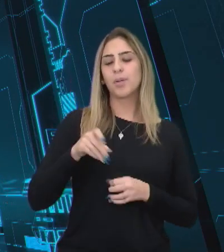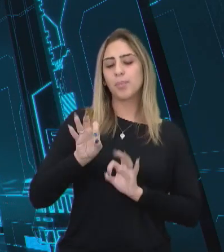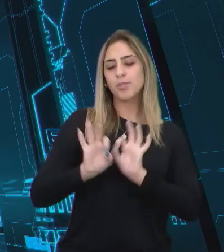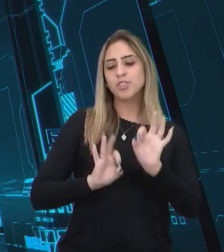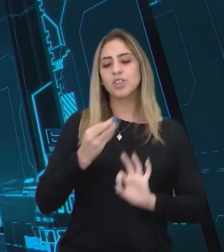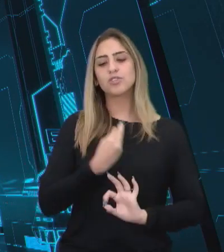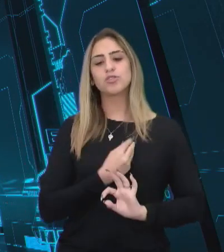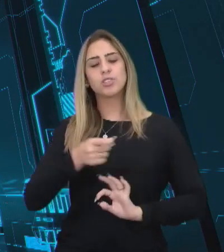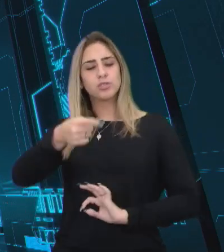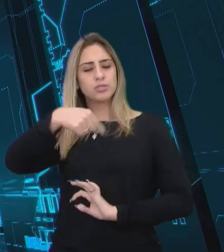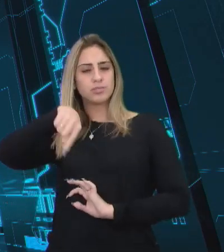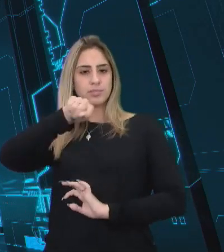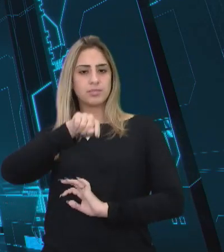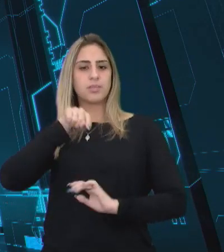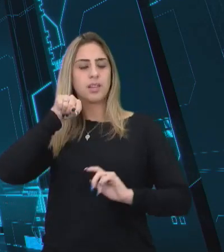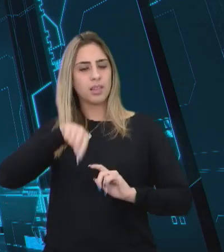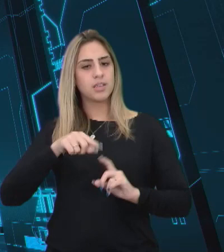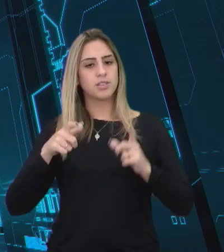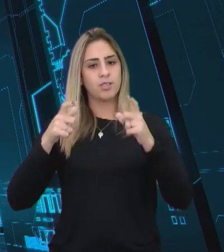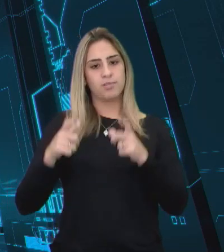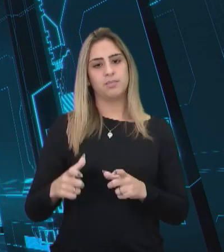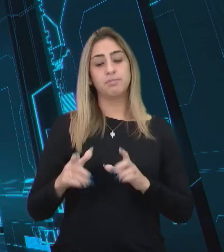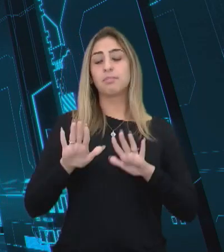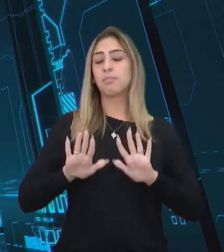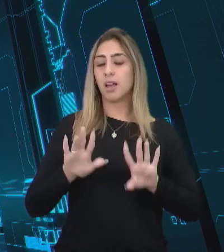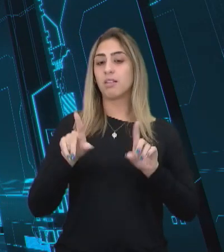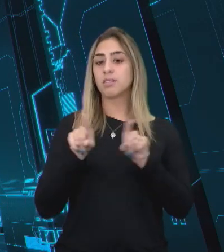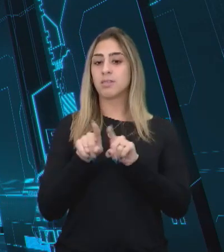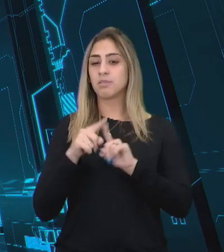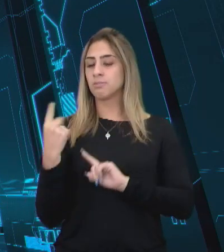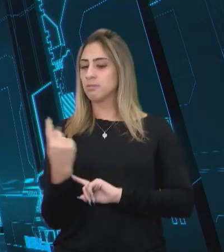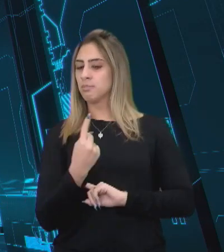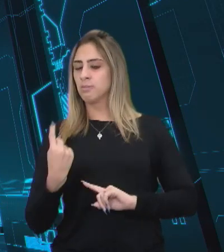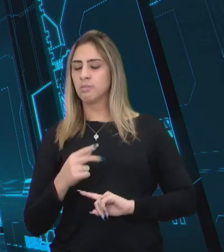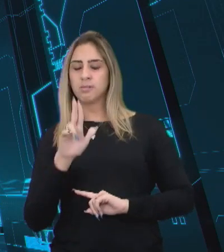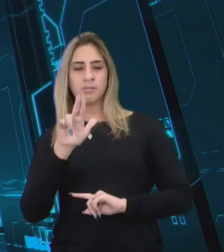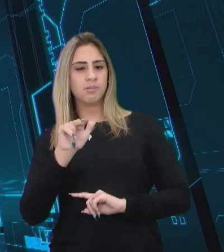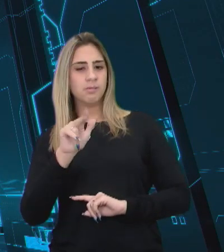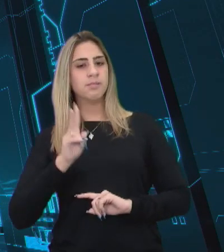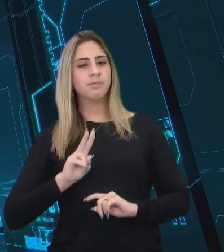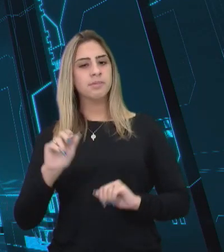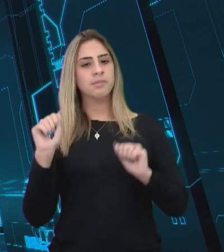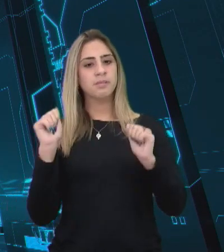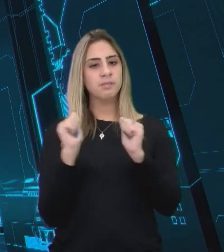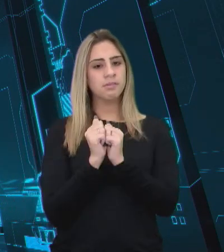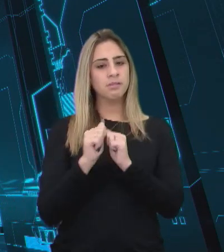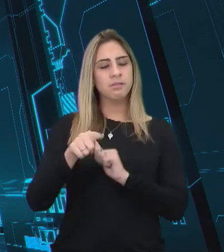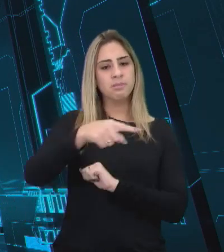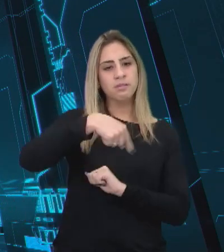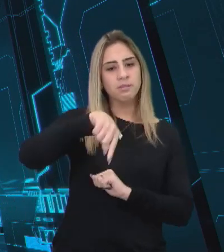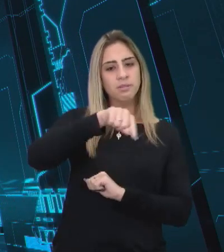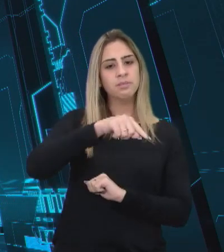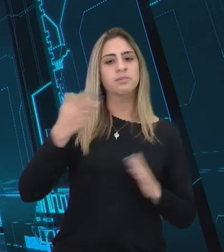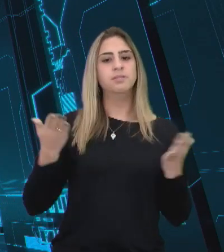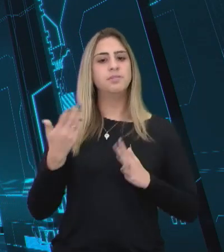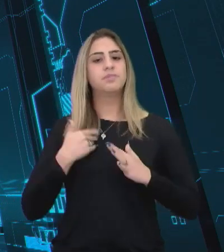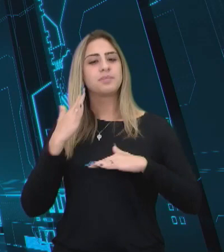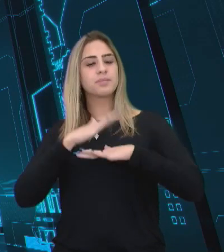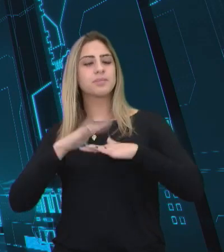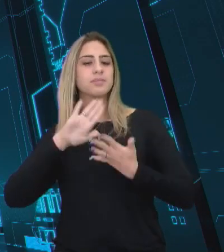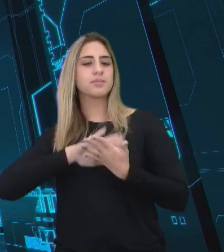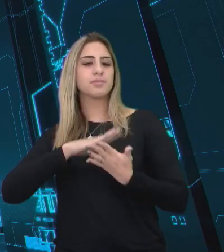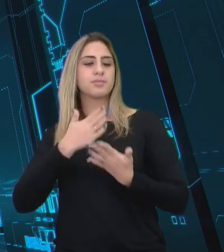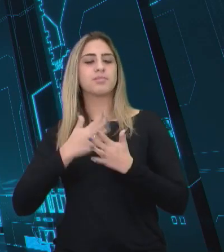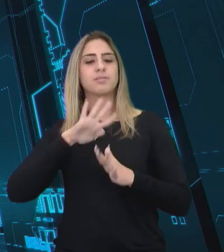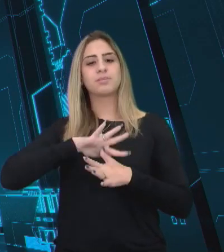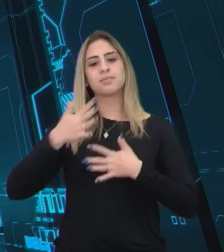vida de vocês nesse cenário. Porém, sozinho nunca, né? Sempre estamos com eles. Hoje nós temos a nossa querida